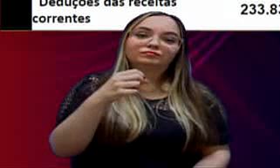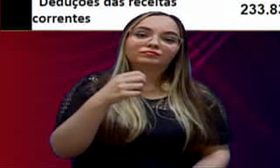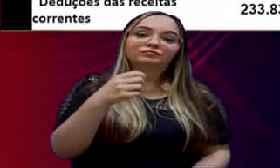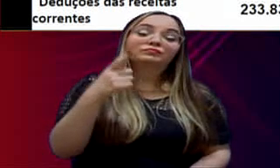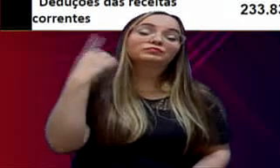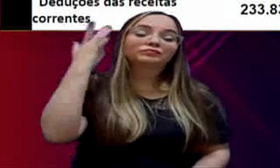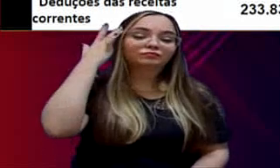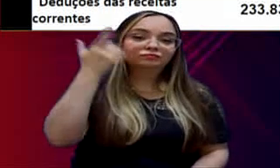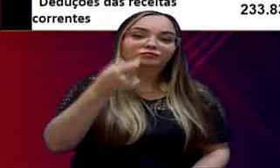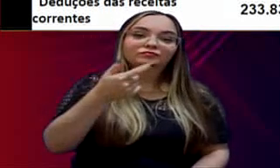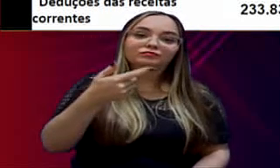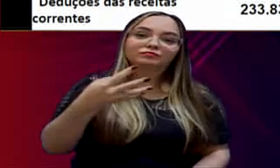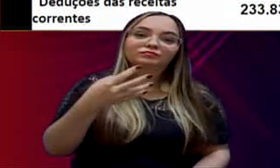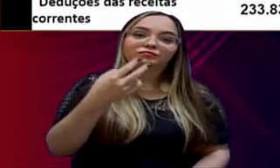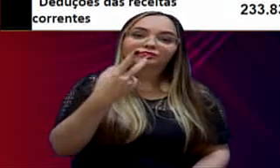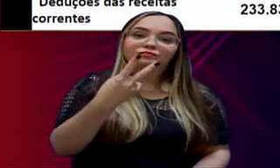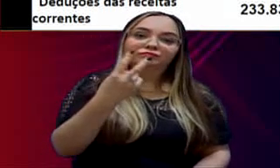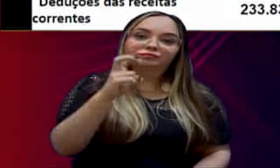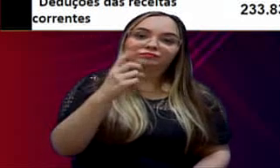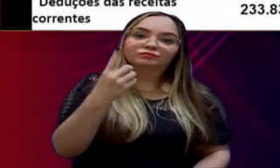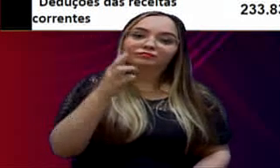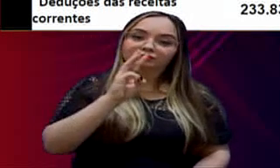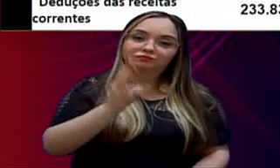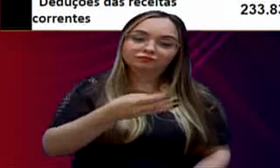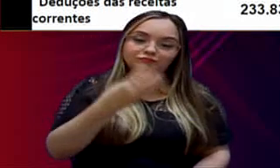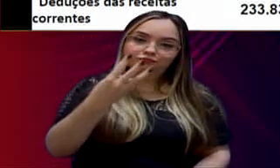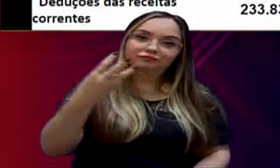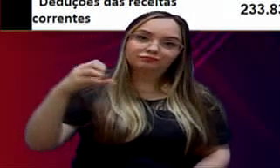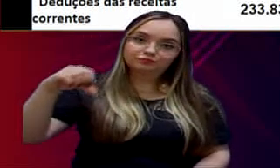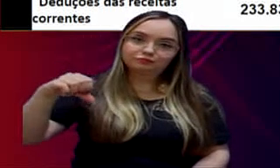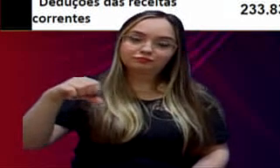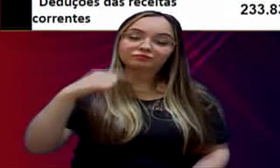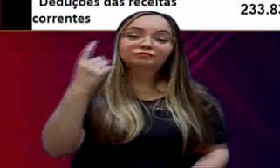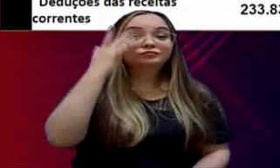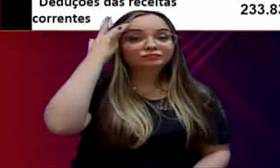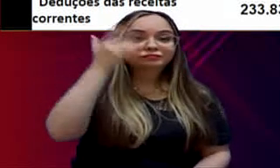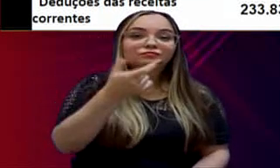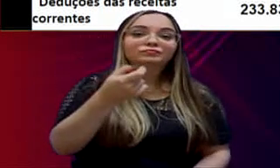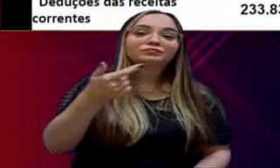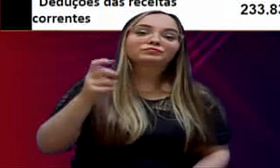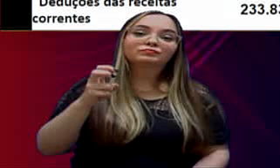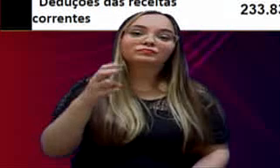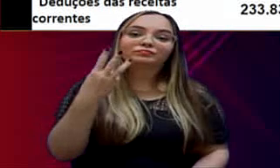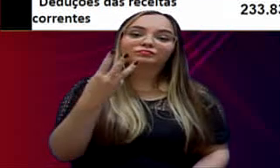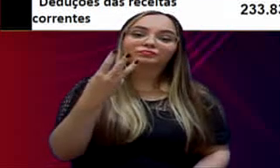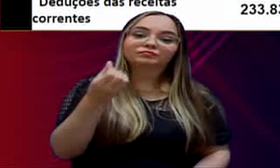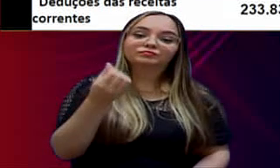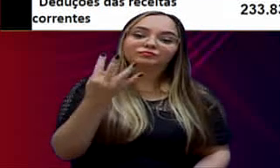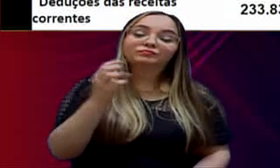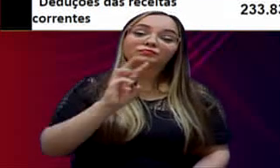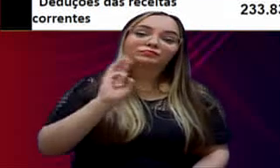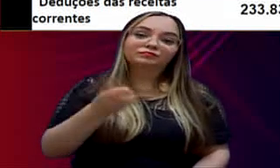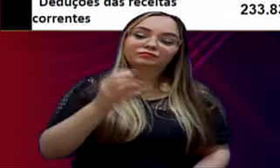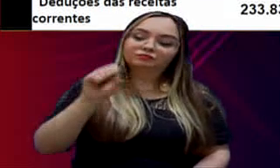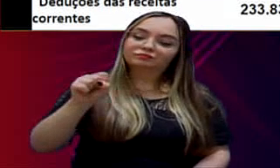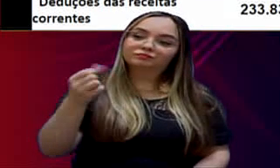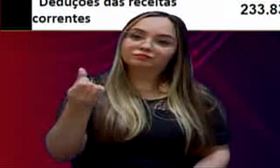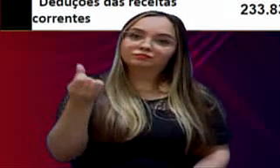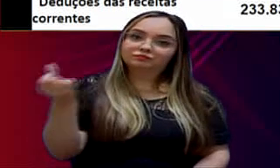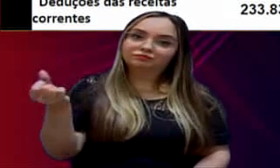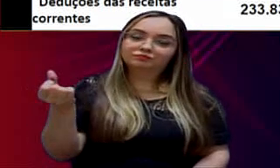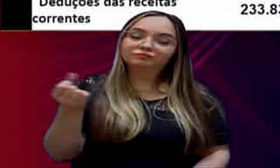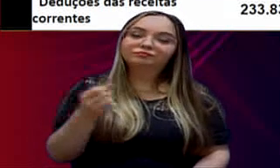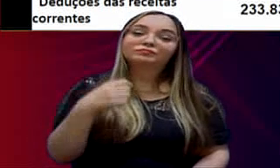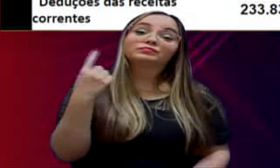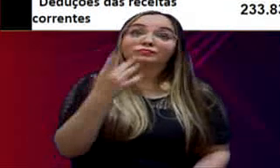milhões 339 estimativa 2025 354 milhões 866 Estimativa